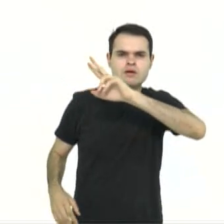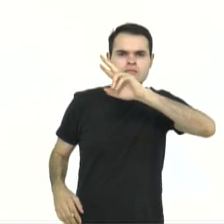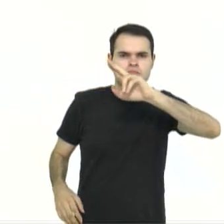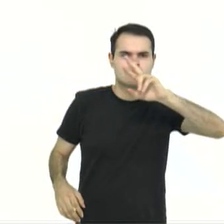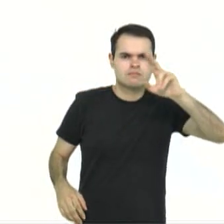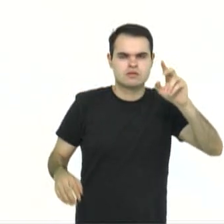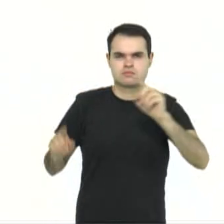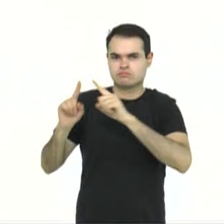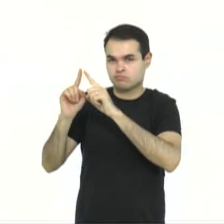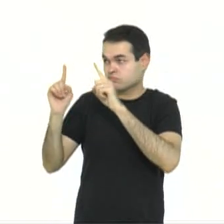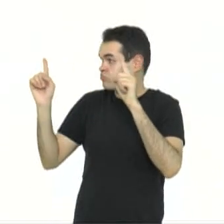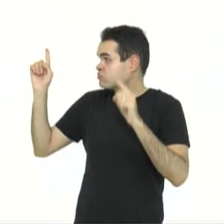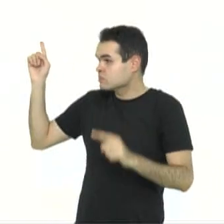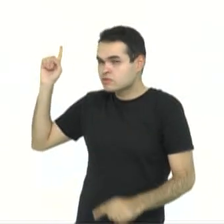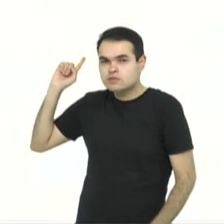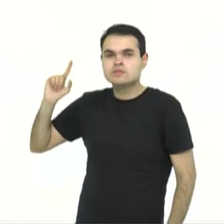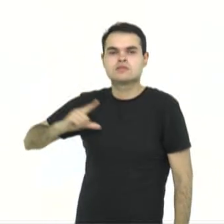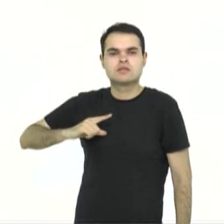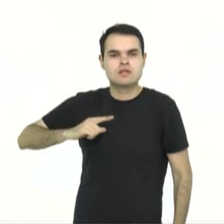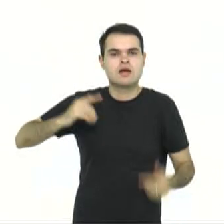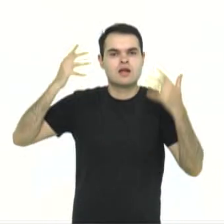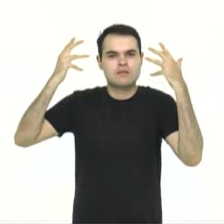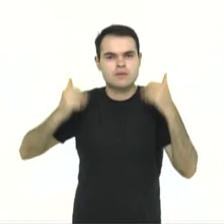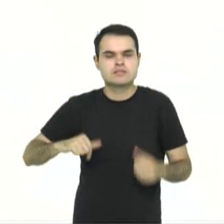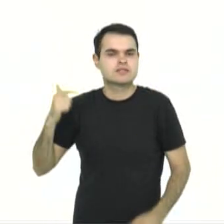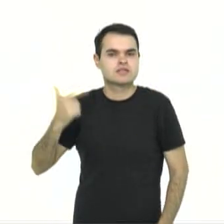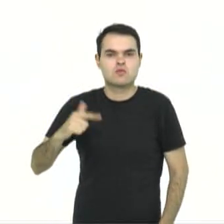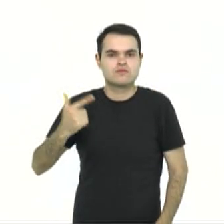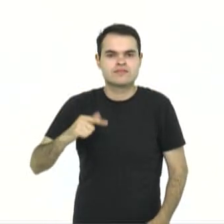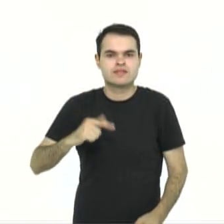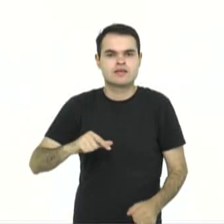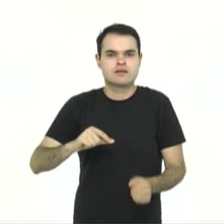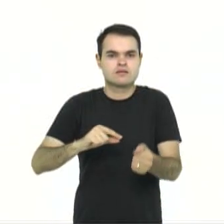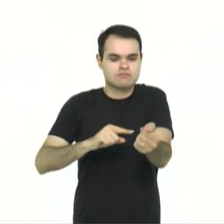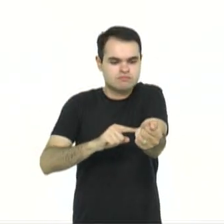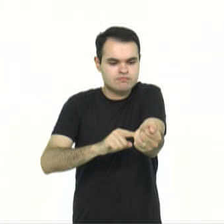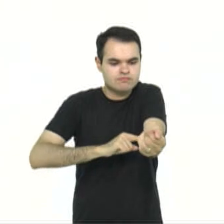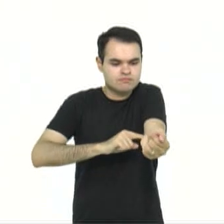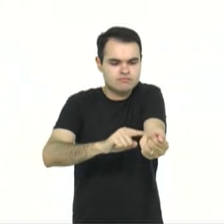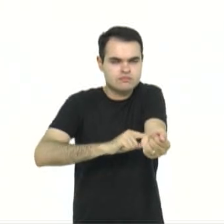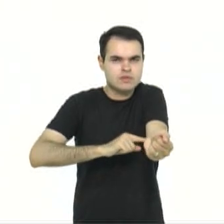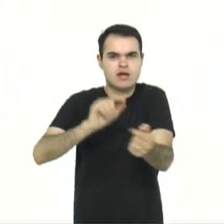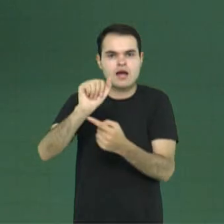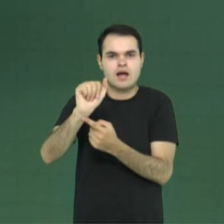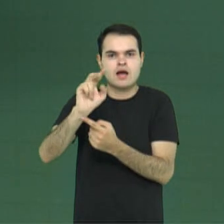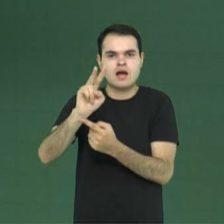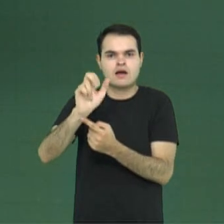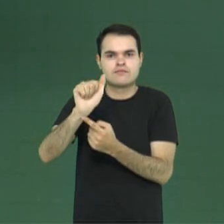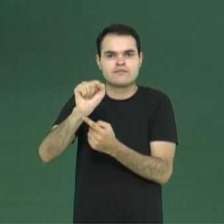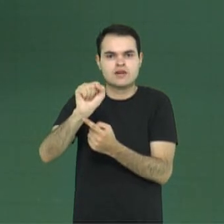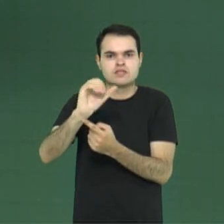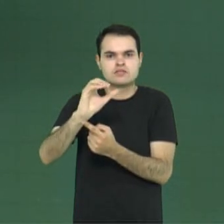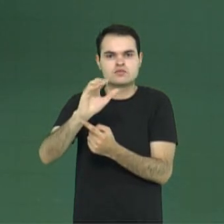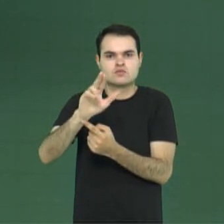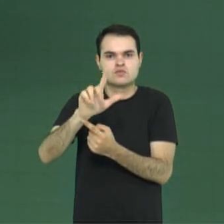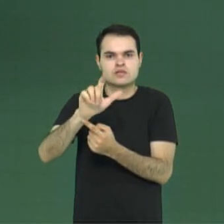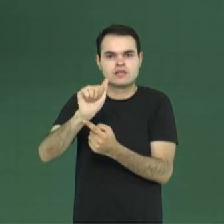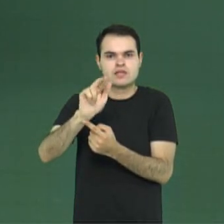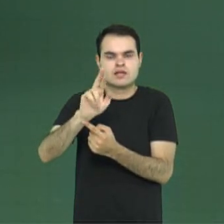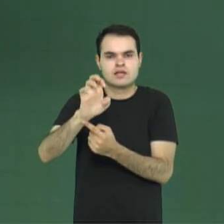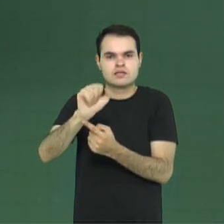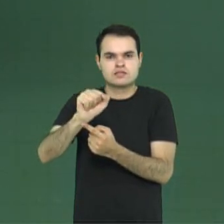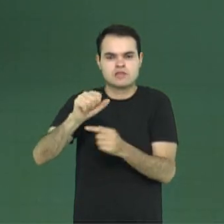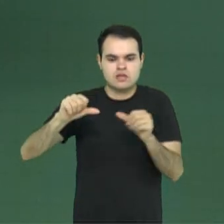os nematódeos, eles são animais que não vão apresentar vasos, são chamados de avasculares. Então, o que que acontece nesse caso? As